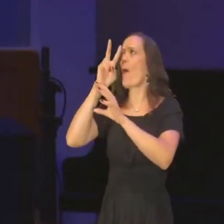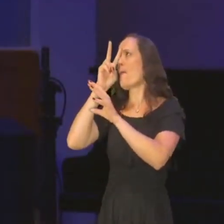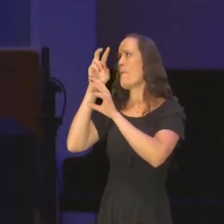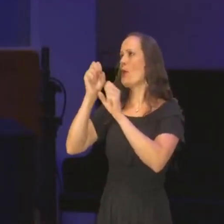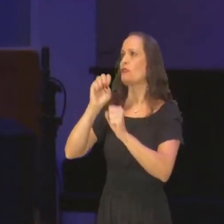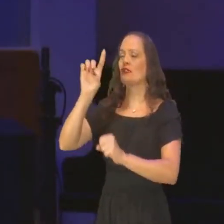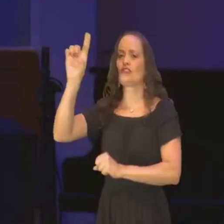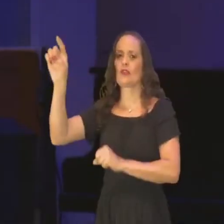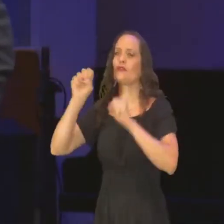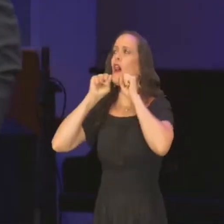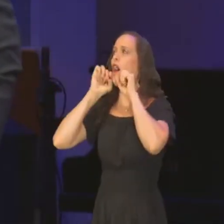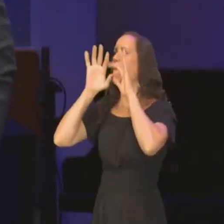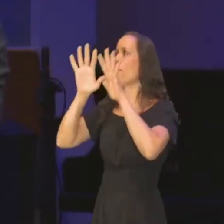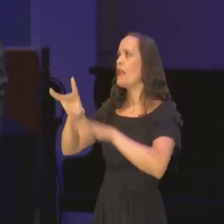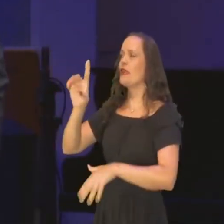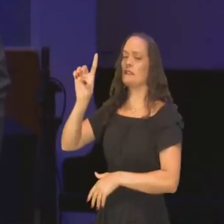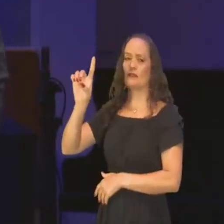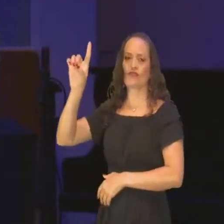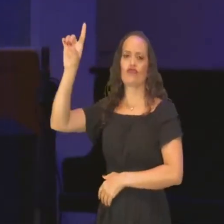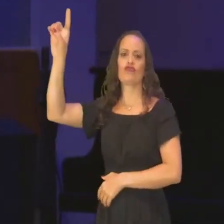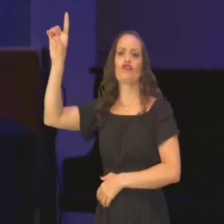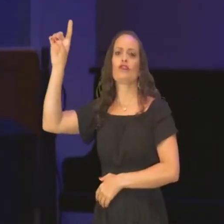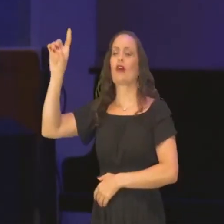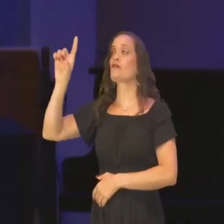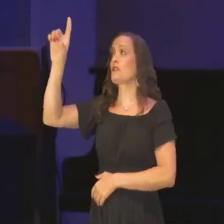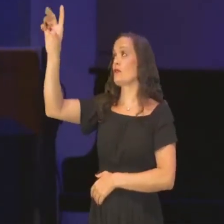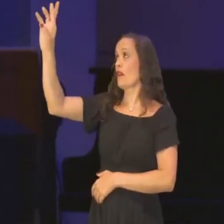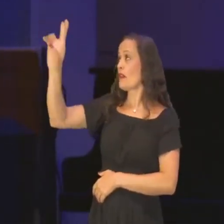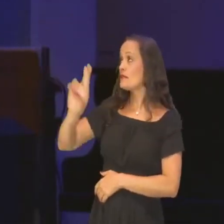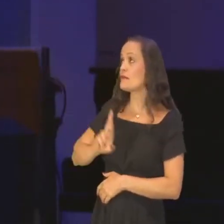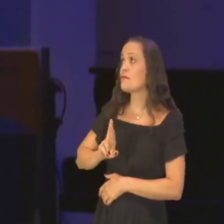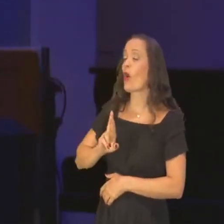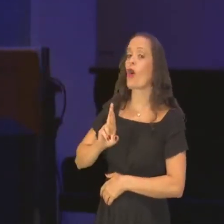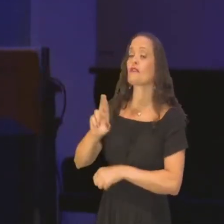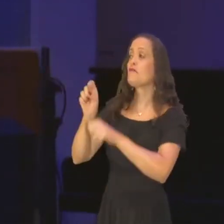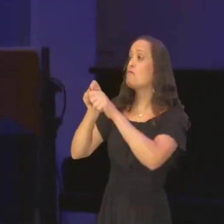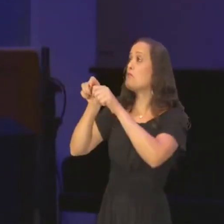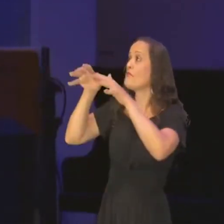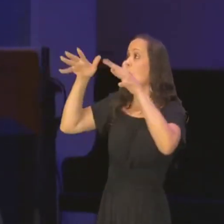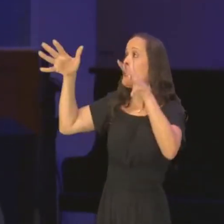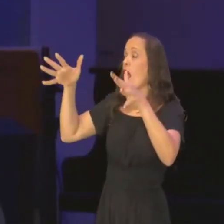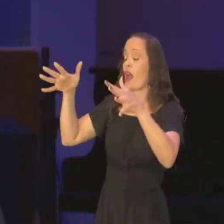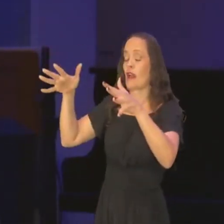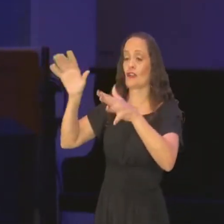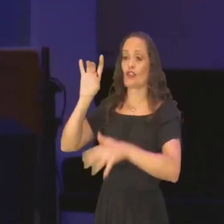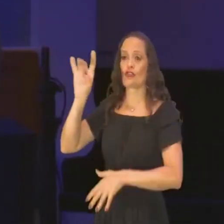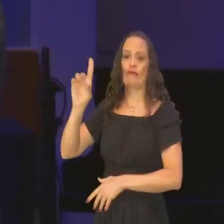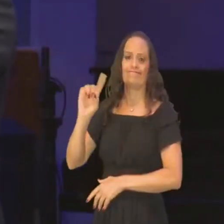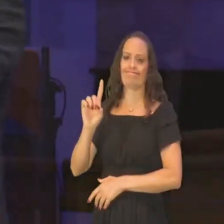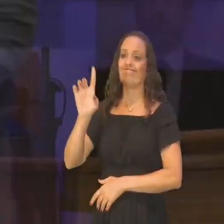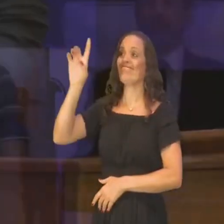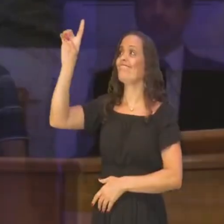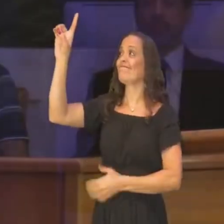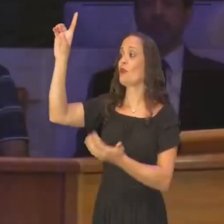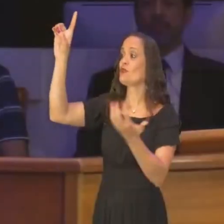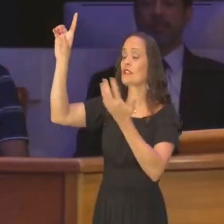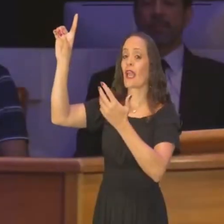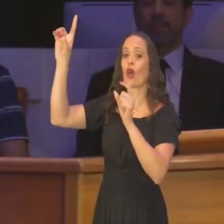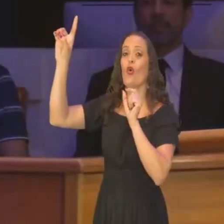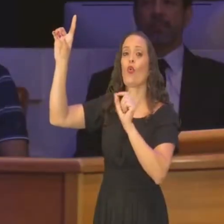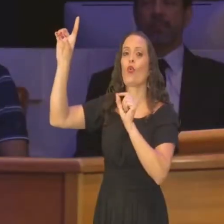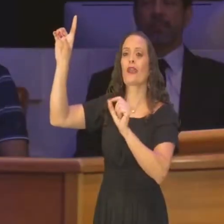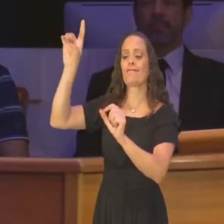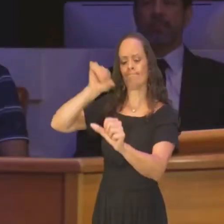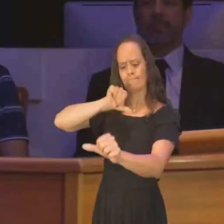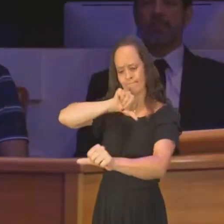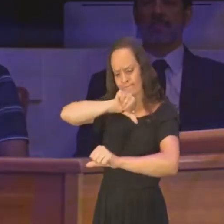a bênção de Deus, buscarmos a resposta aos milagres de Deus, mas Deus nos chama nessa noite para um tempo da